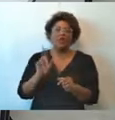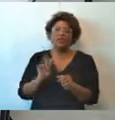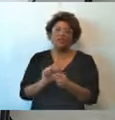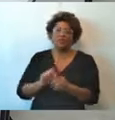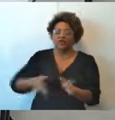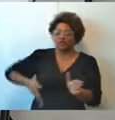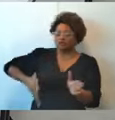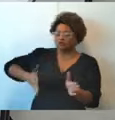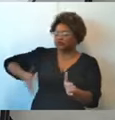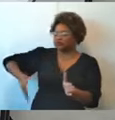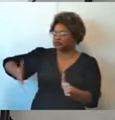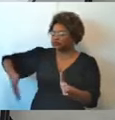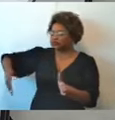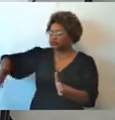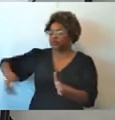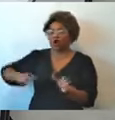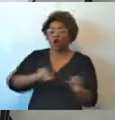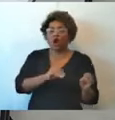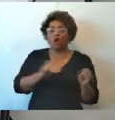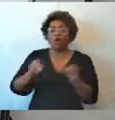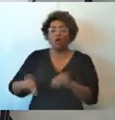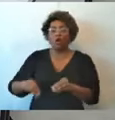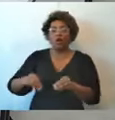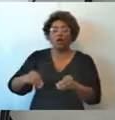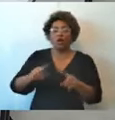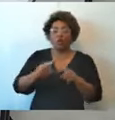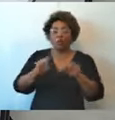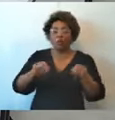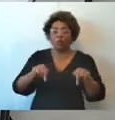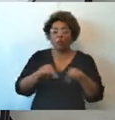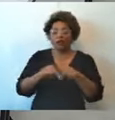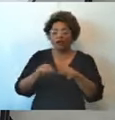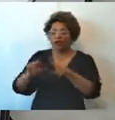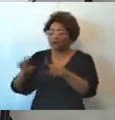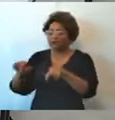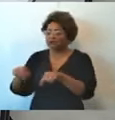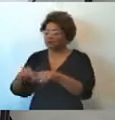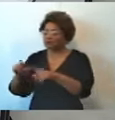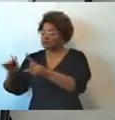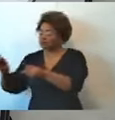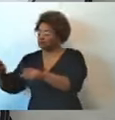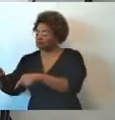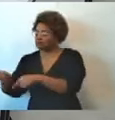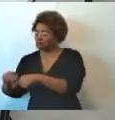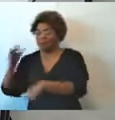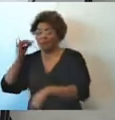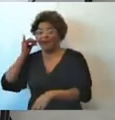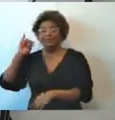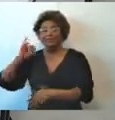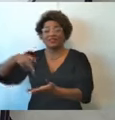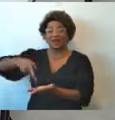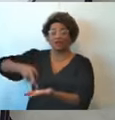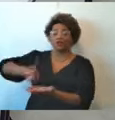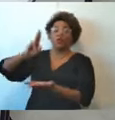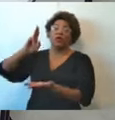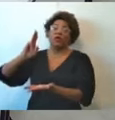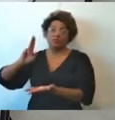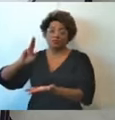escorregar. Mas aqui a legislação brasileira, e nós temos que seguir, é uma legislação federal, tem os manuais